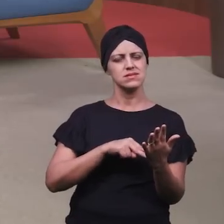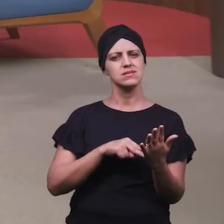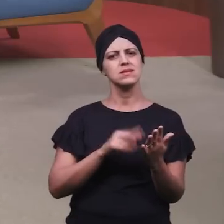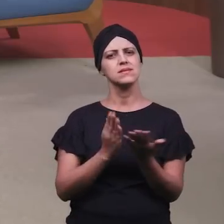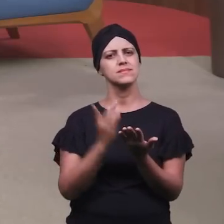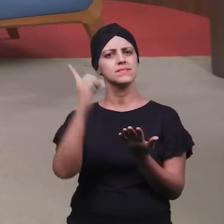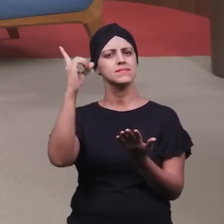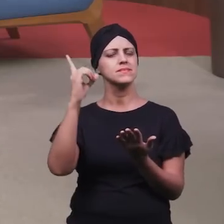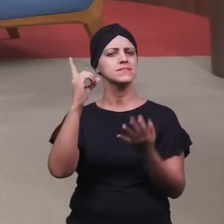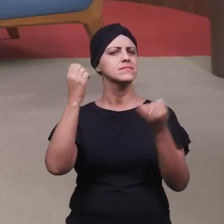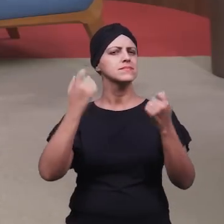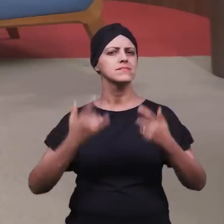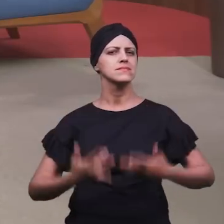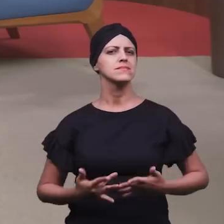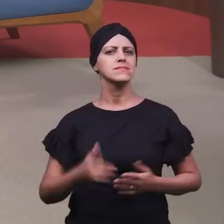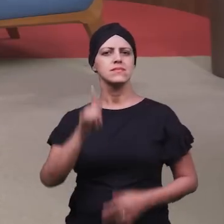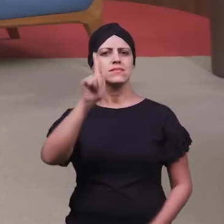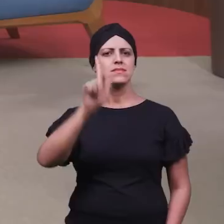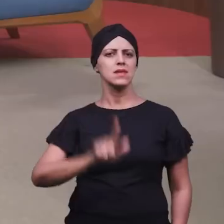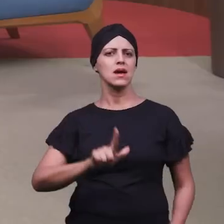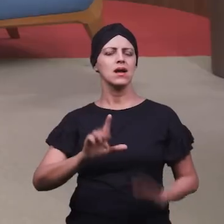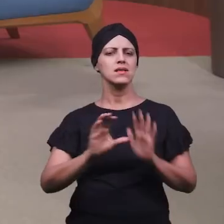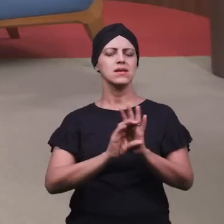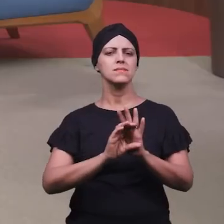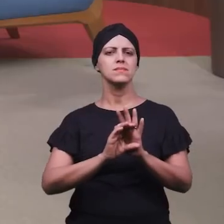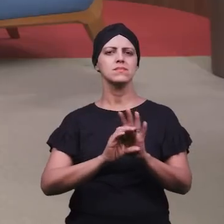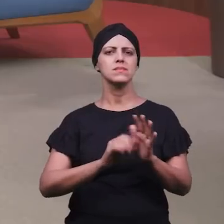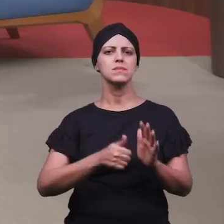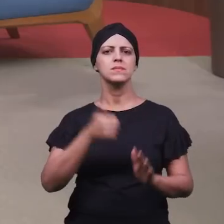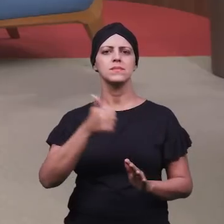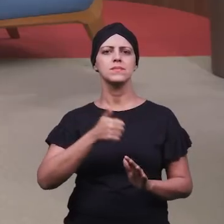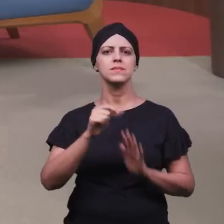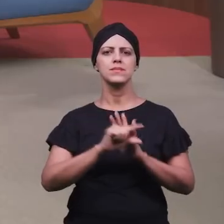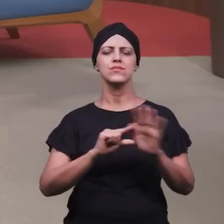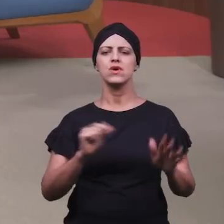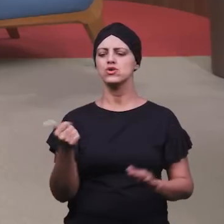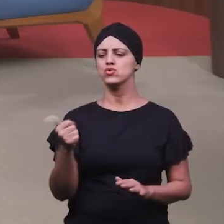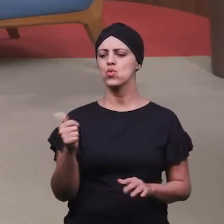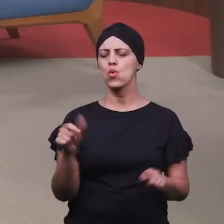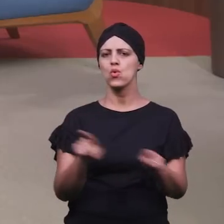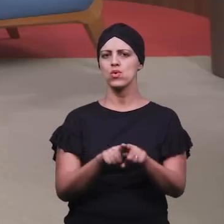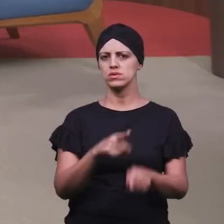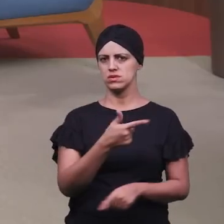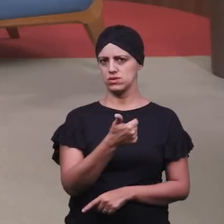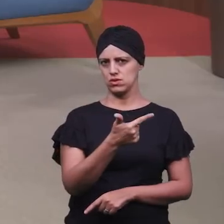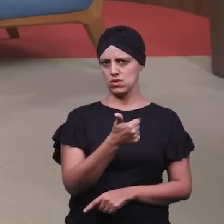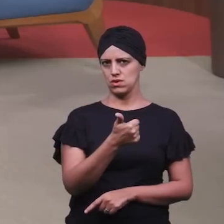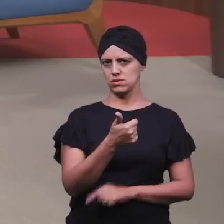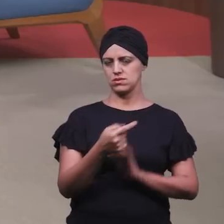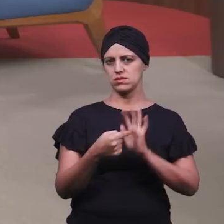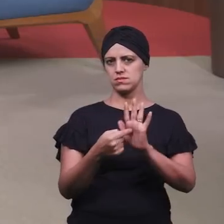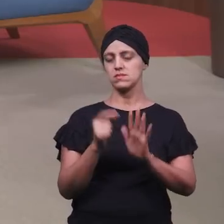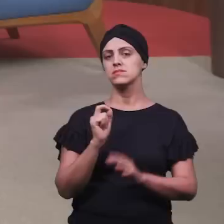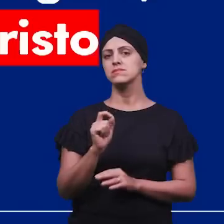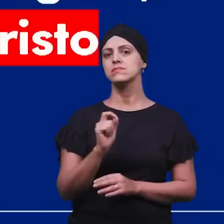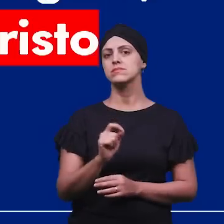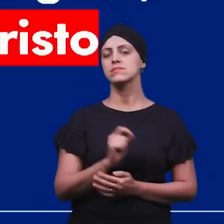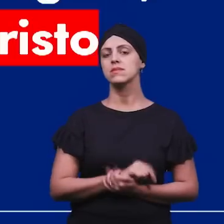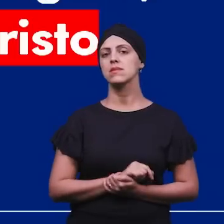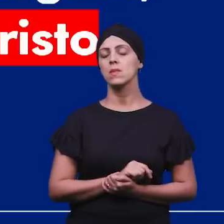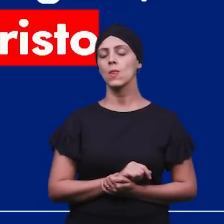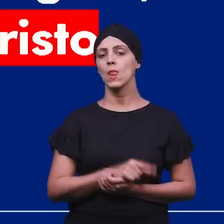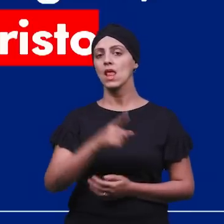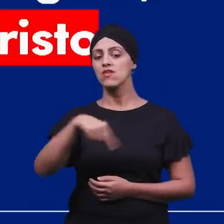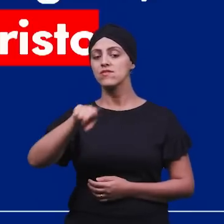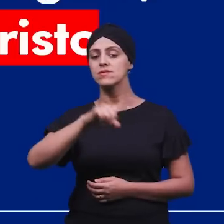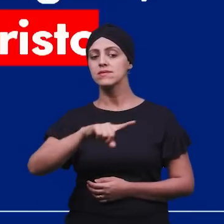confirma e fecha isso de maneira muito clara. Gálatas, capítulo 1, versos 11 e 12, diz assim: